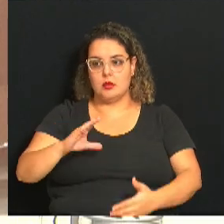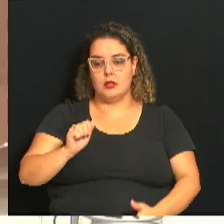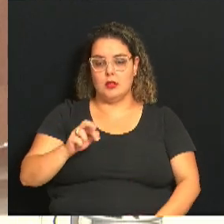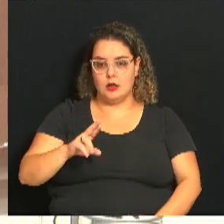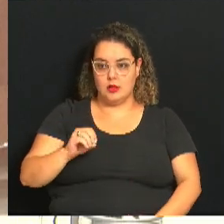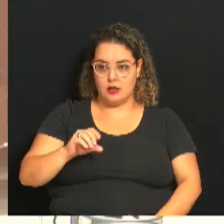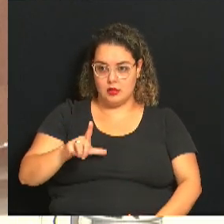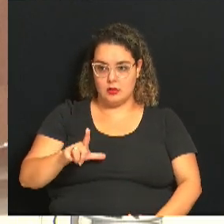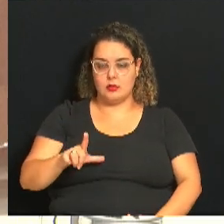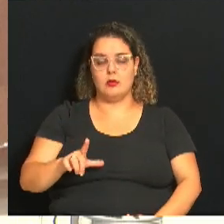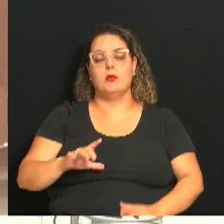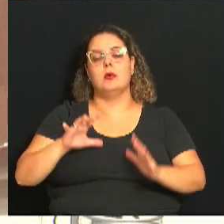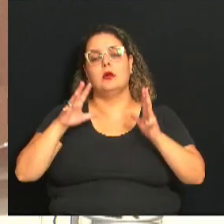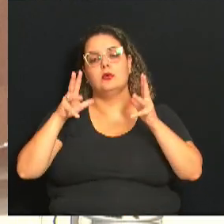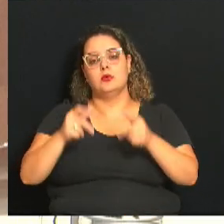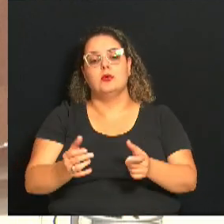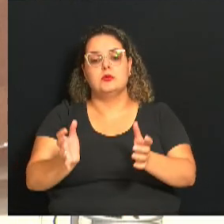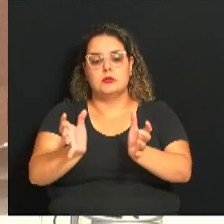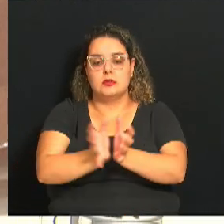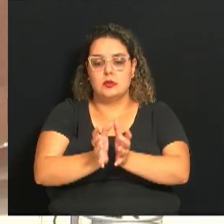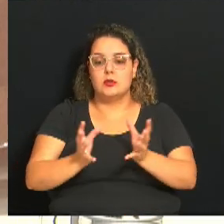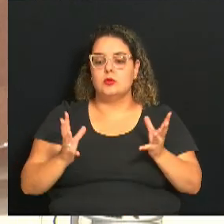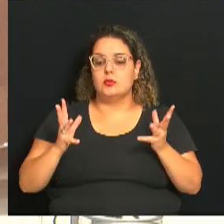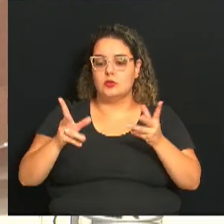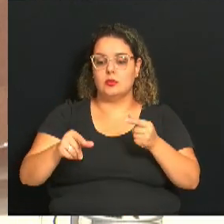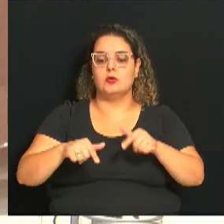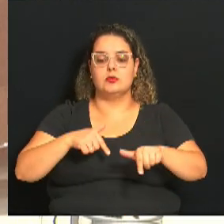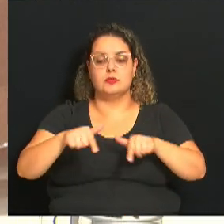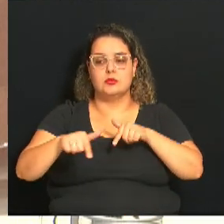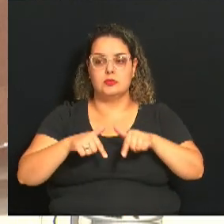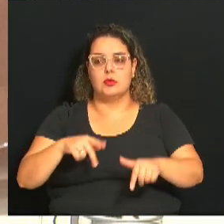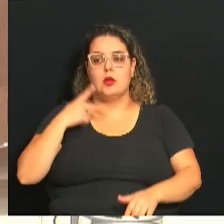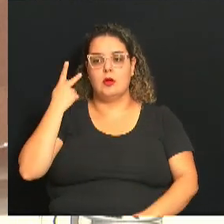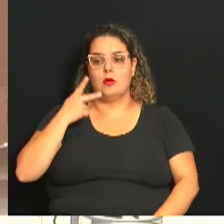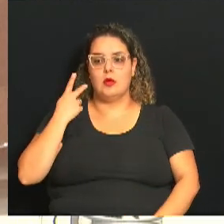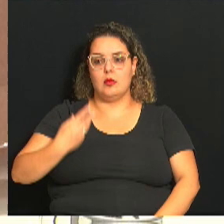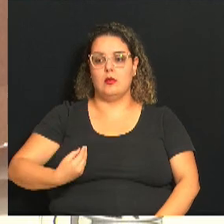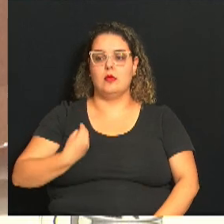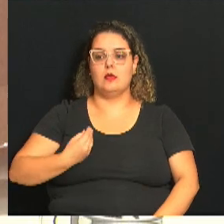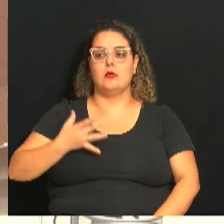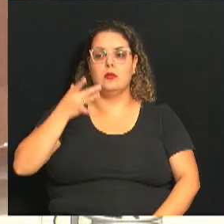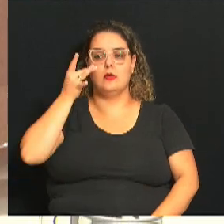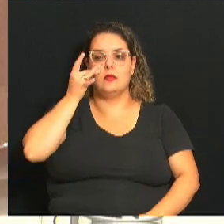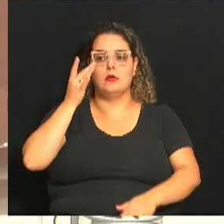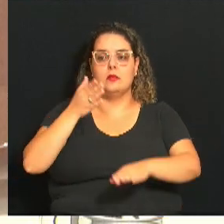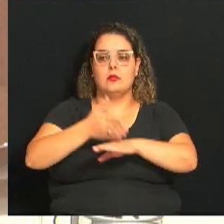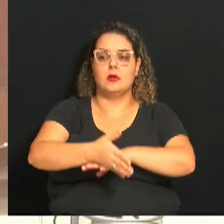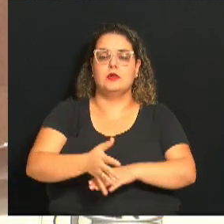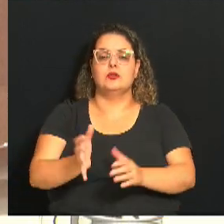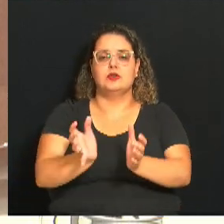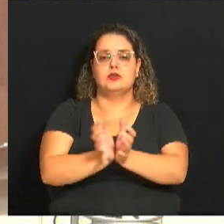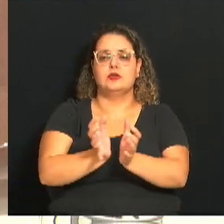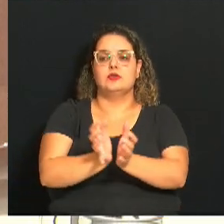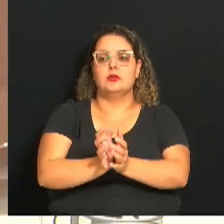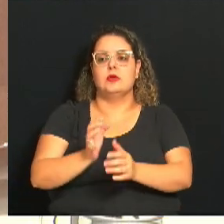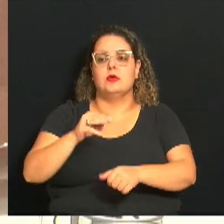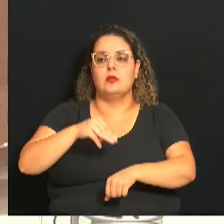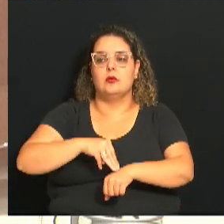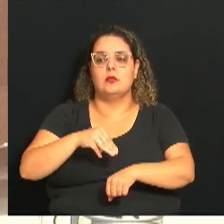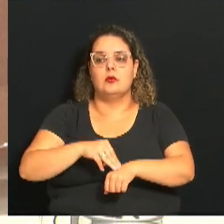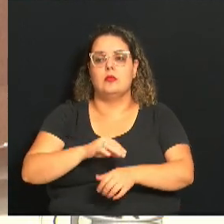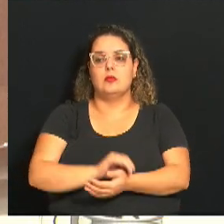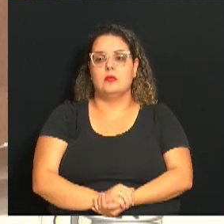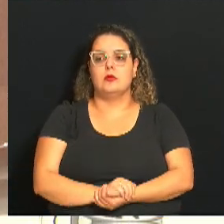sua equipe, né, a todos os envolvidos, aos vereadores aqui presentes, que fazem parte da comissão, a todos os vereadores dessa